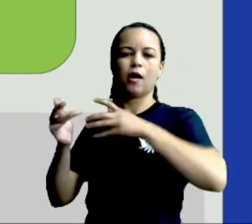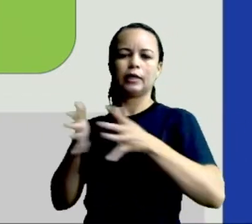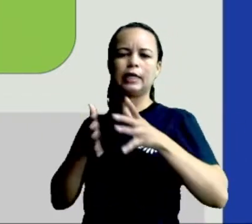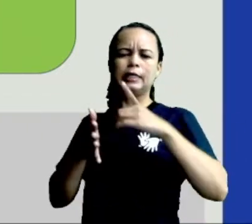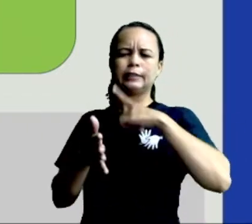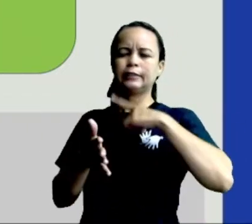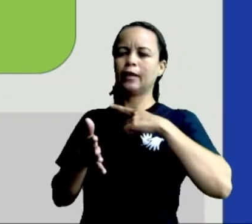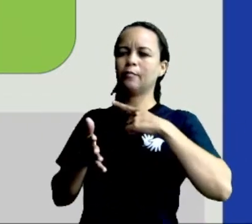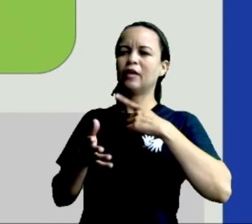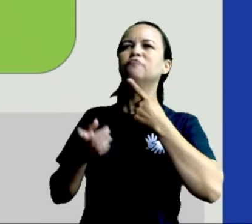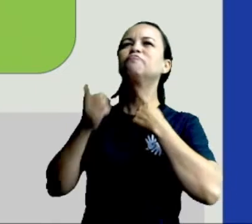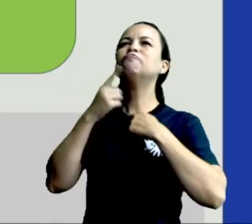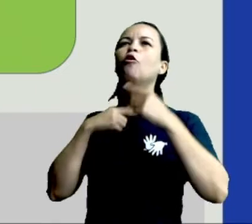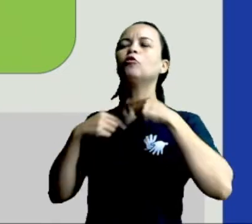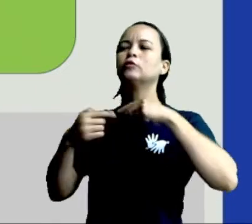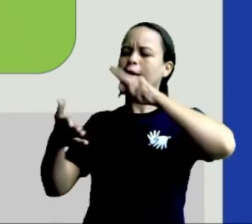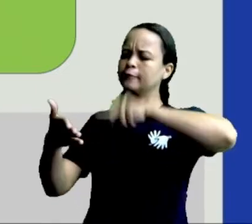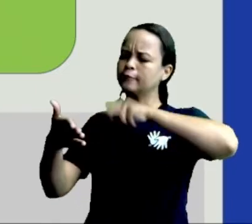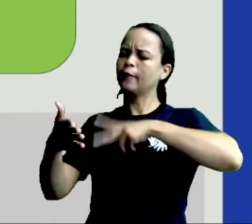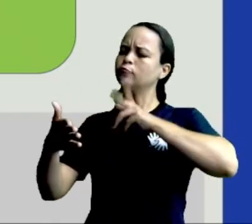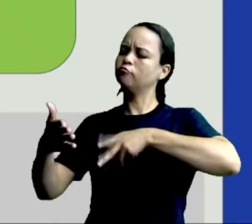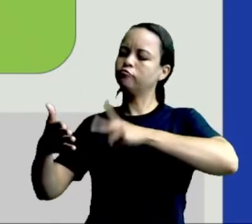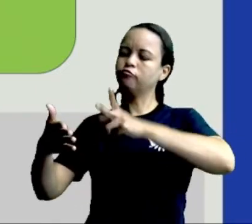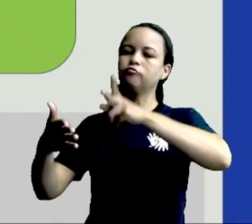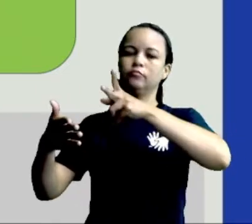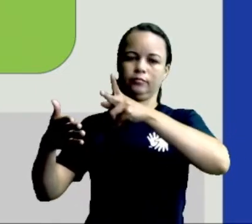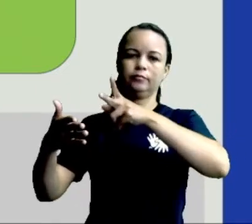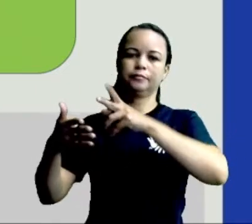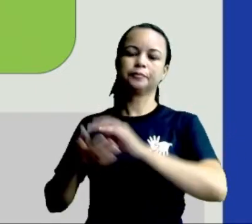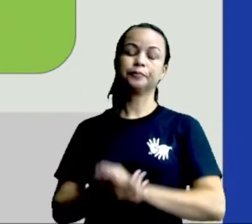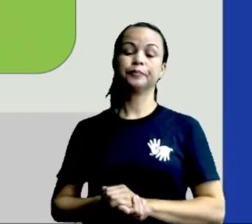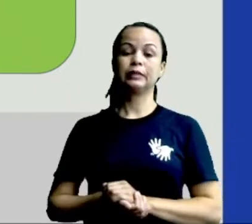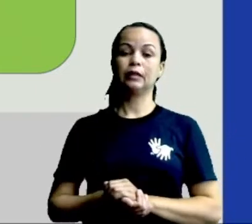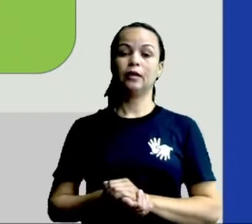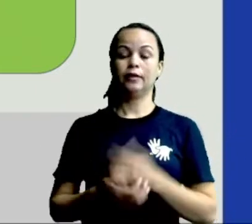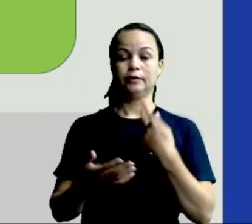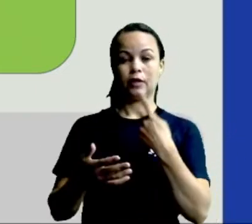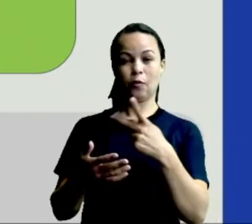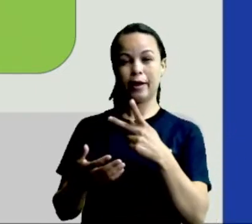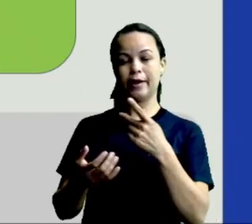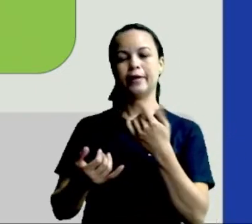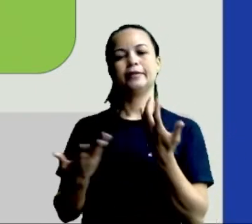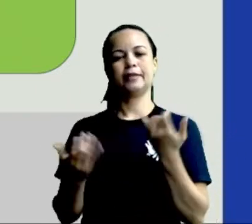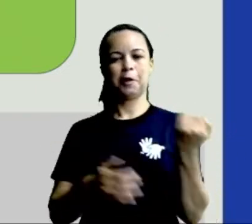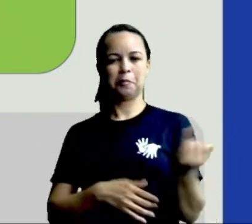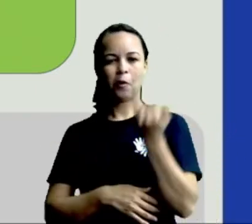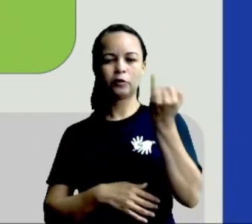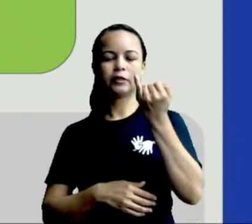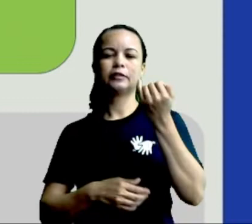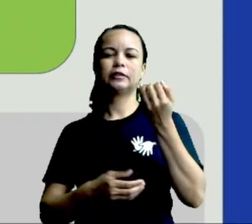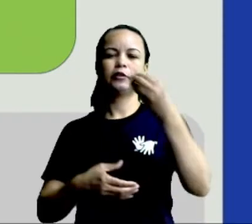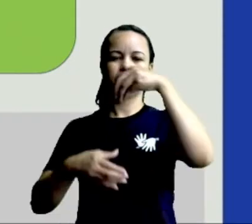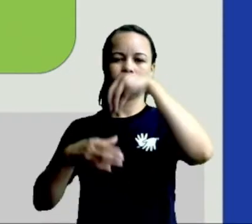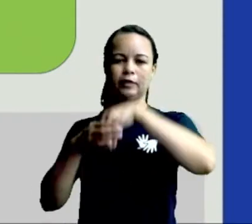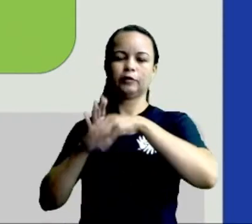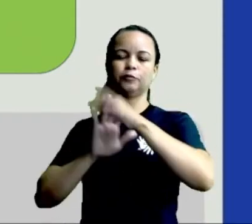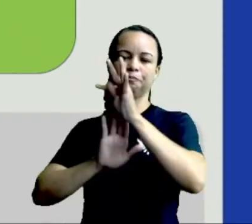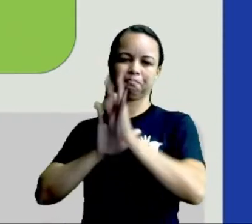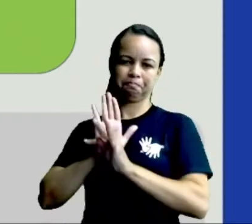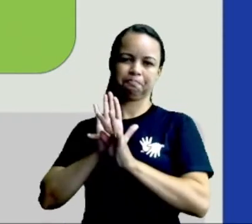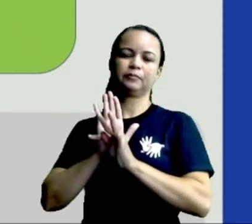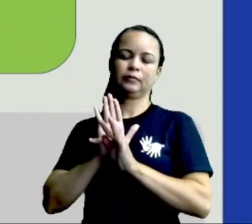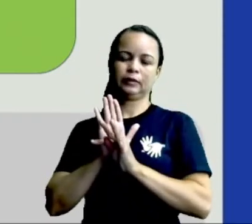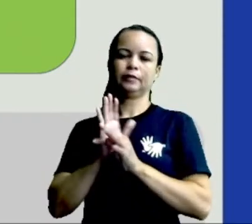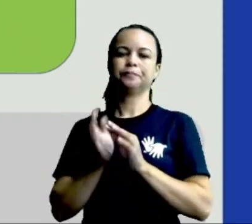sempre vontade de continuar a leitura. Então, é esse jogo aí que nós temos dentro do texto. Isso